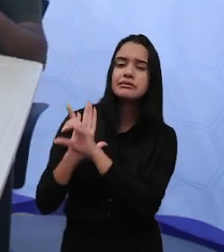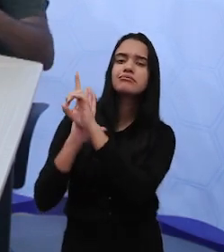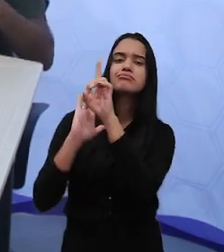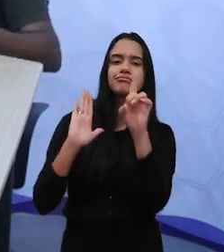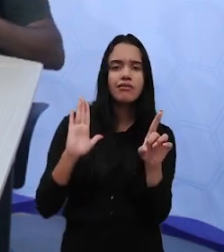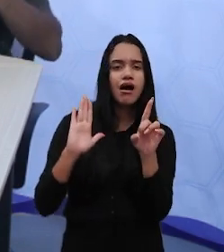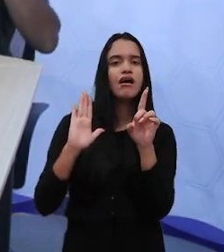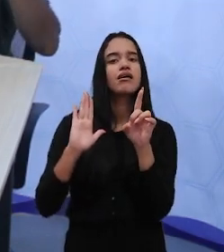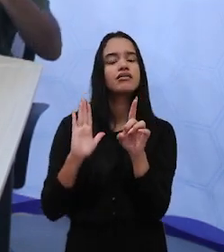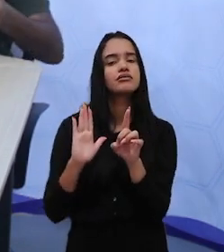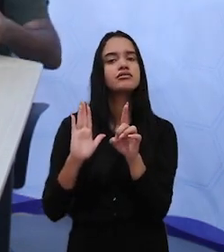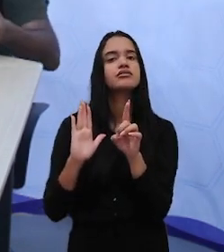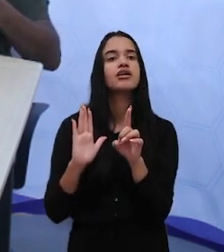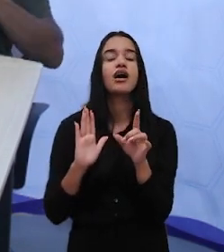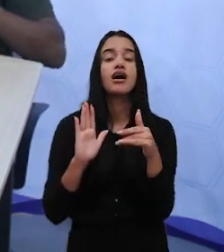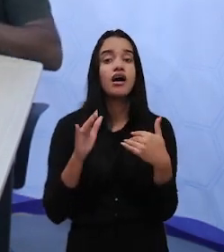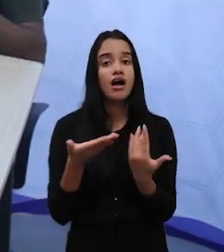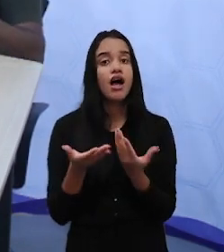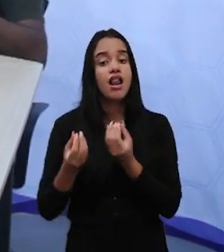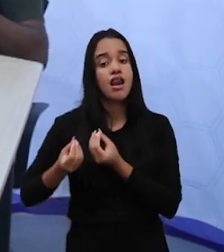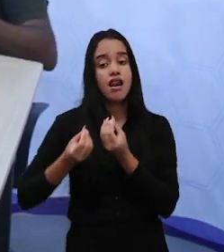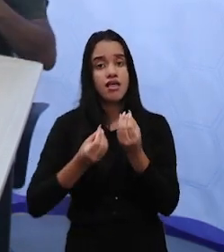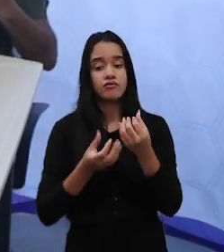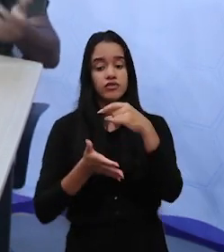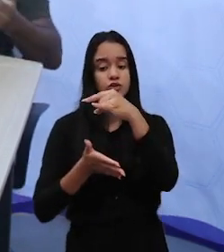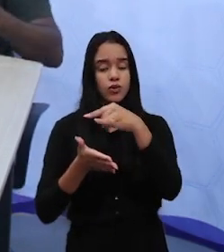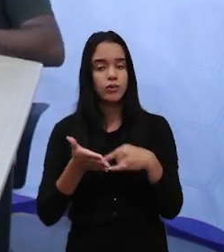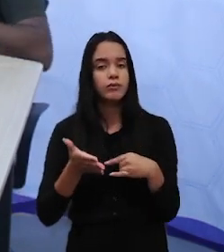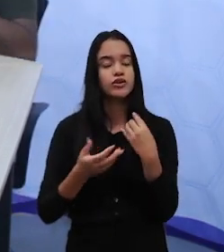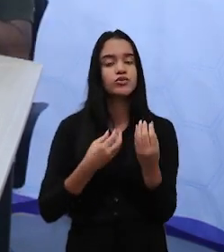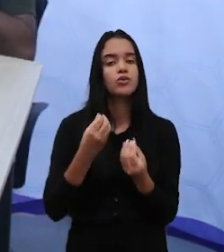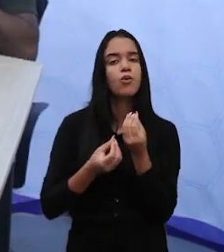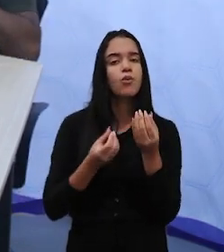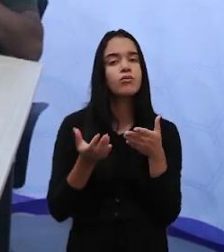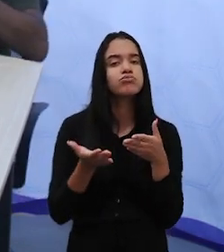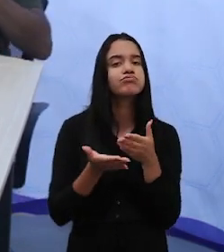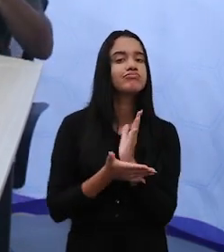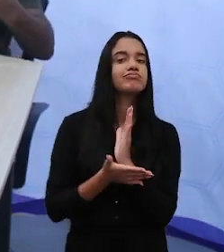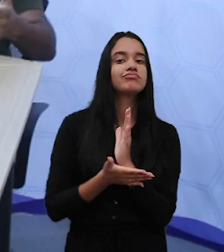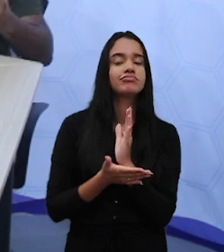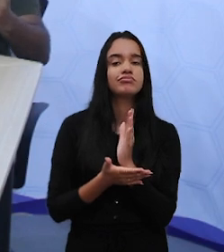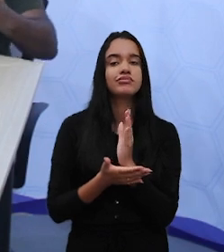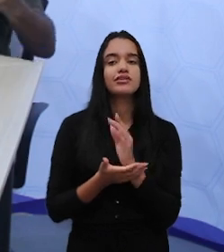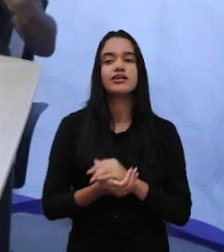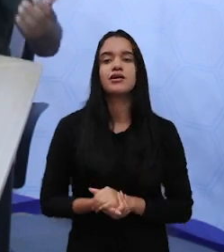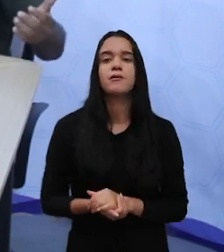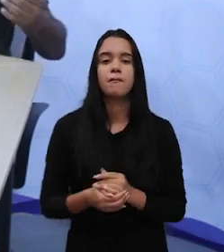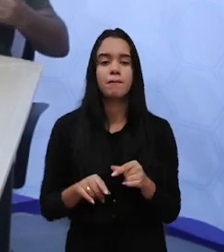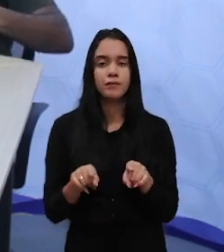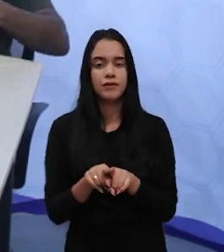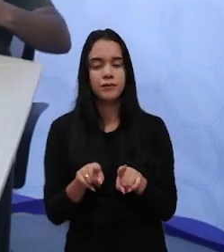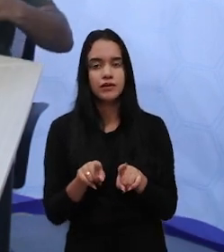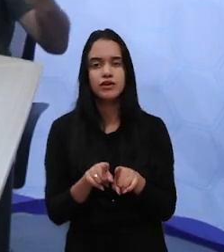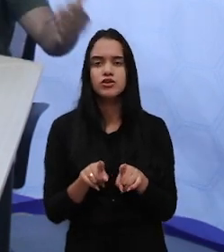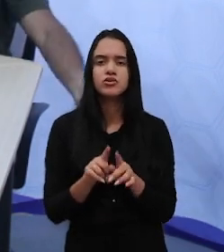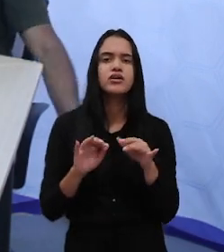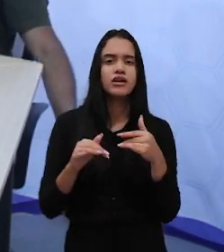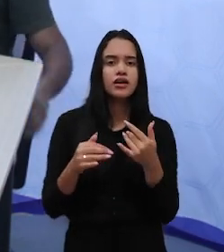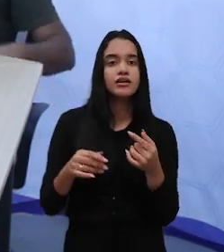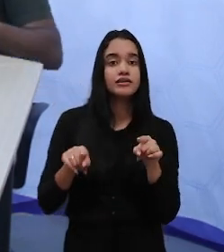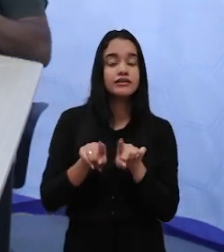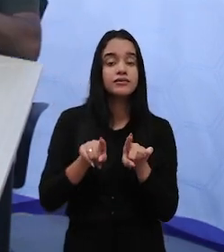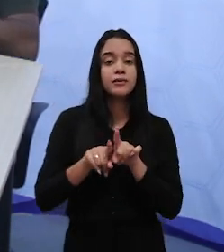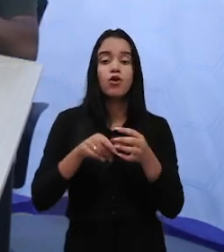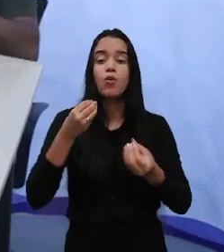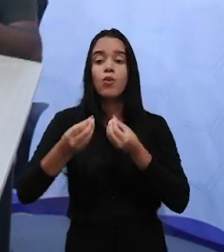tal data, levar tais documentações, como se dará o ingresso, quais a chefia imediata a qual esses servidores estarão